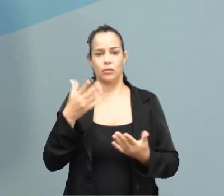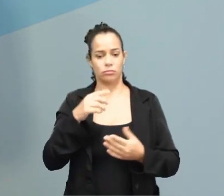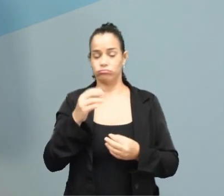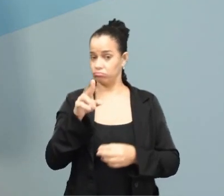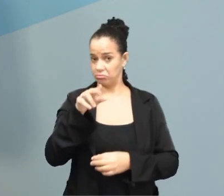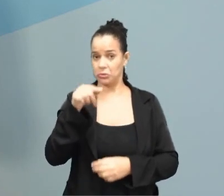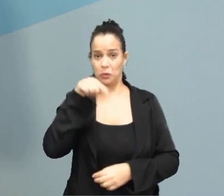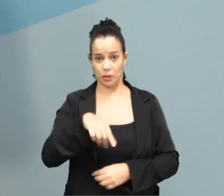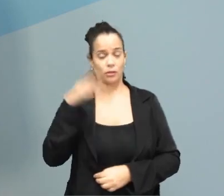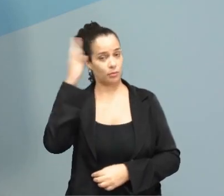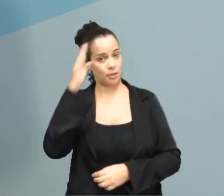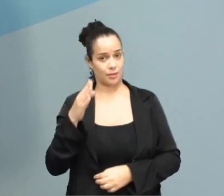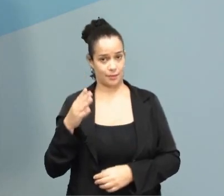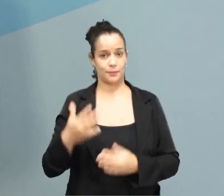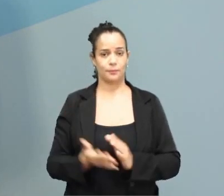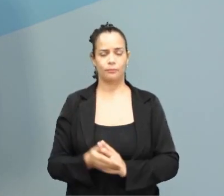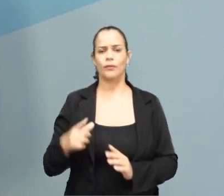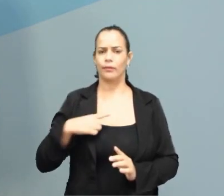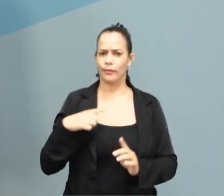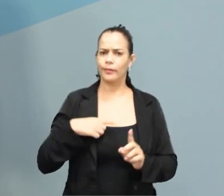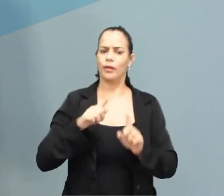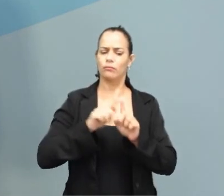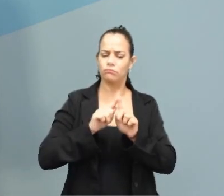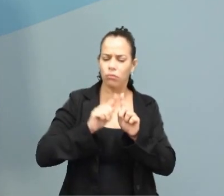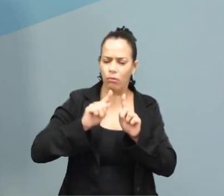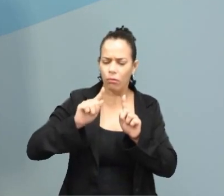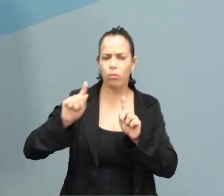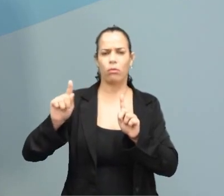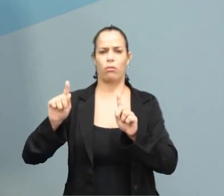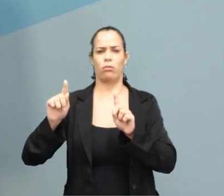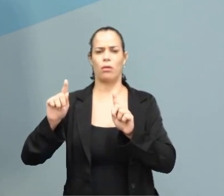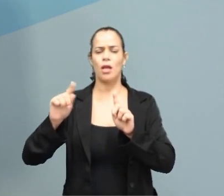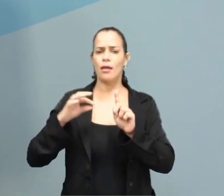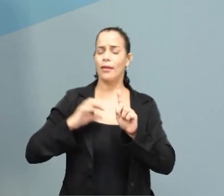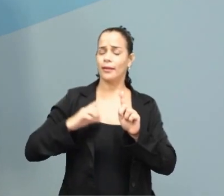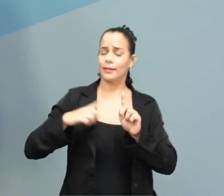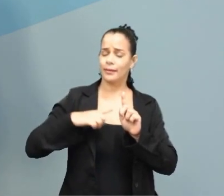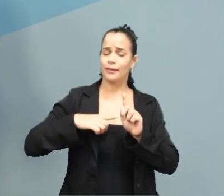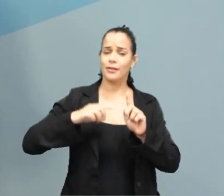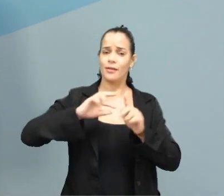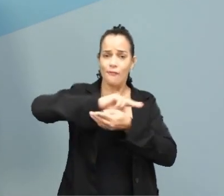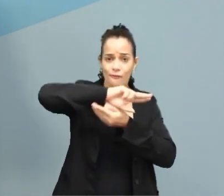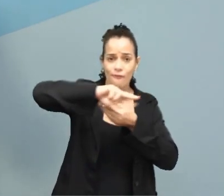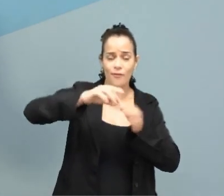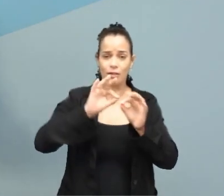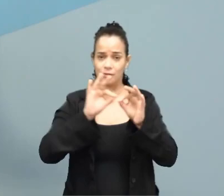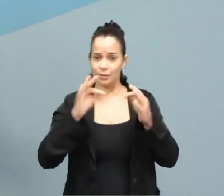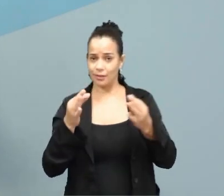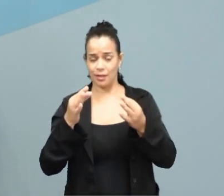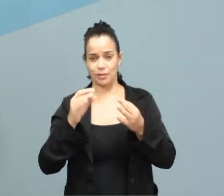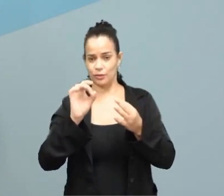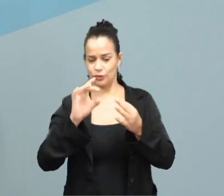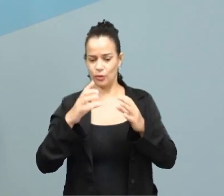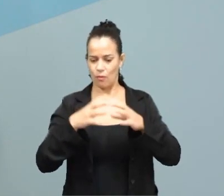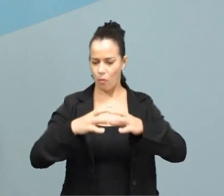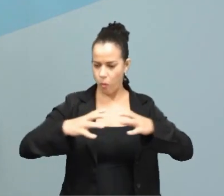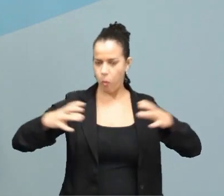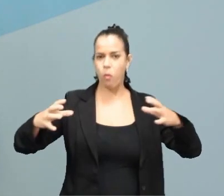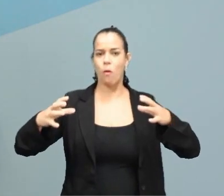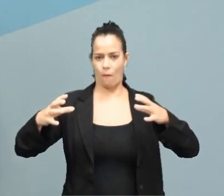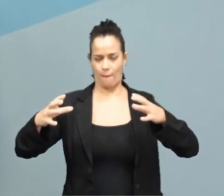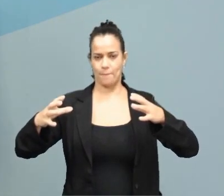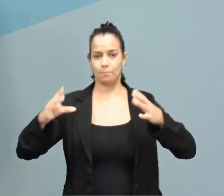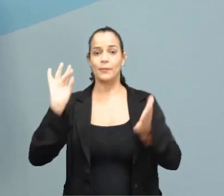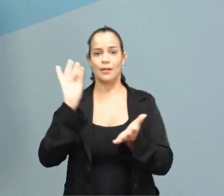é um exemplo claro de uma reportagem com tantos detalhes, né? Não é pelo tamanho, não é pela extensão. É pelo, na